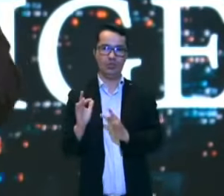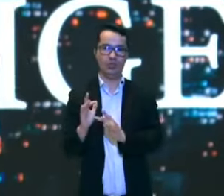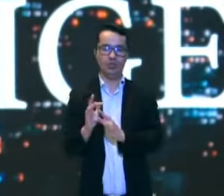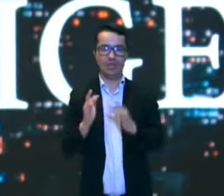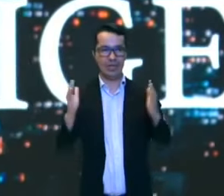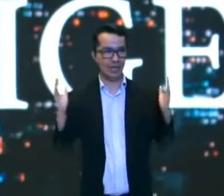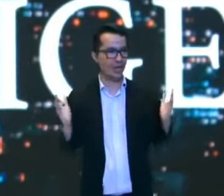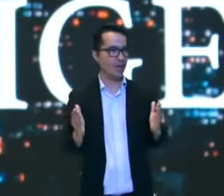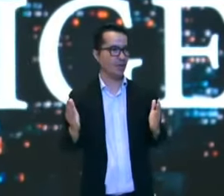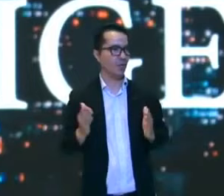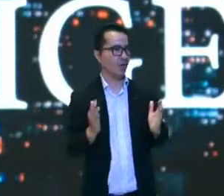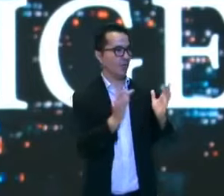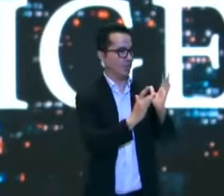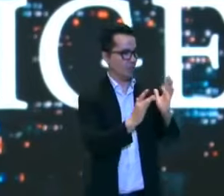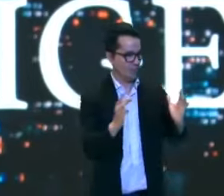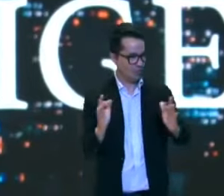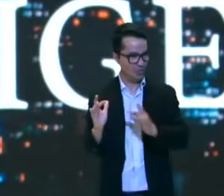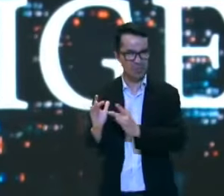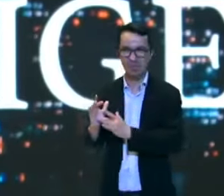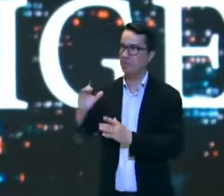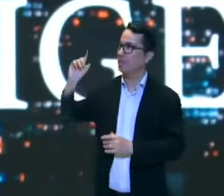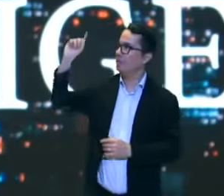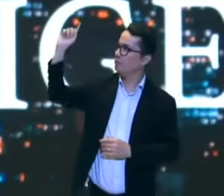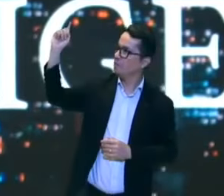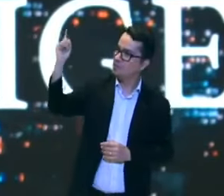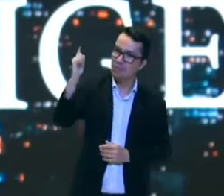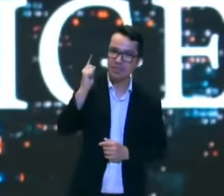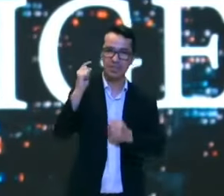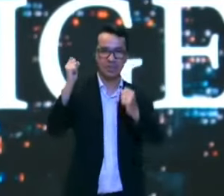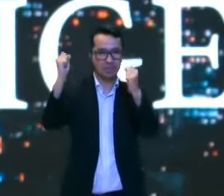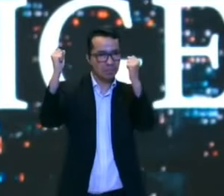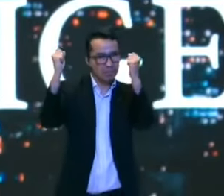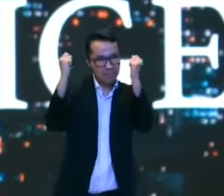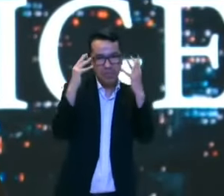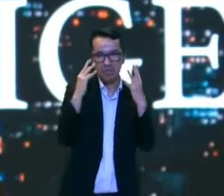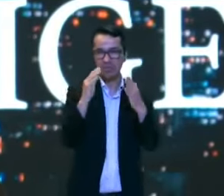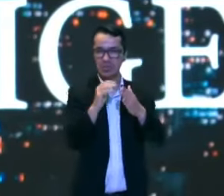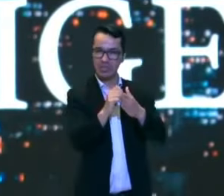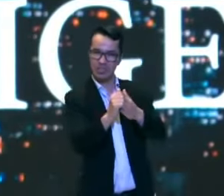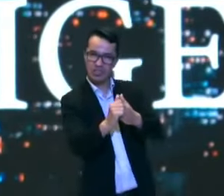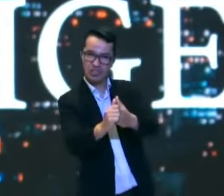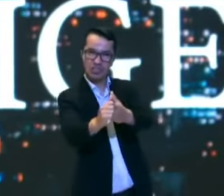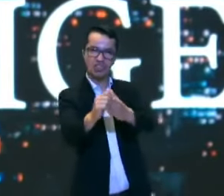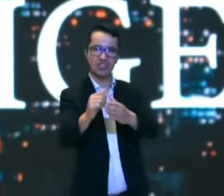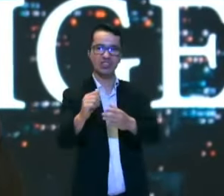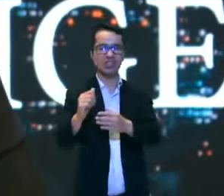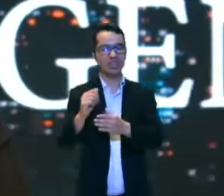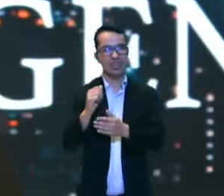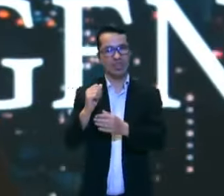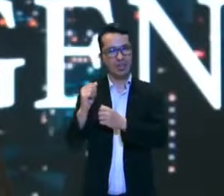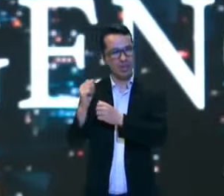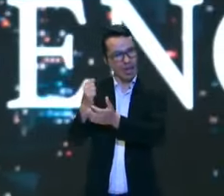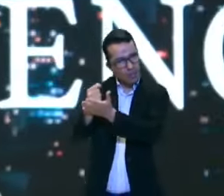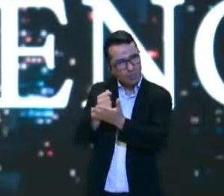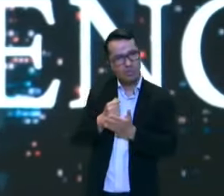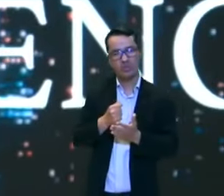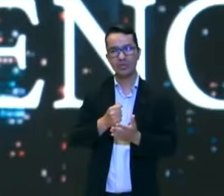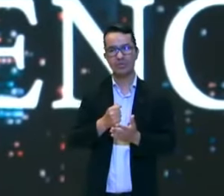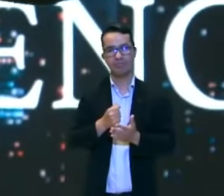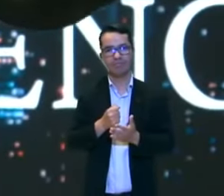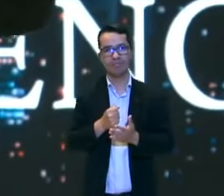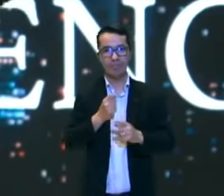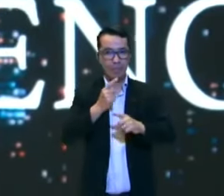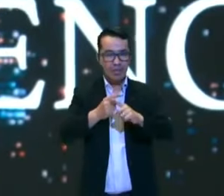Aí Jesus vem e pega a ideia e leva embora. Hoje ideias que iam se tornar